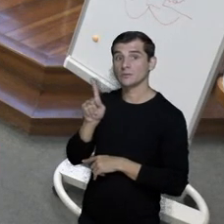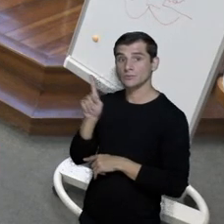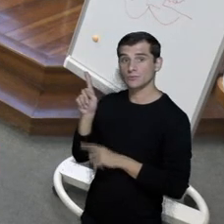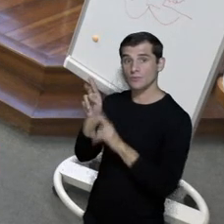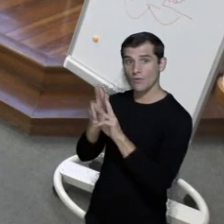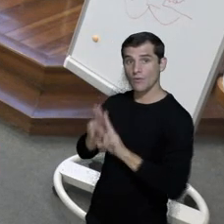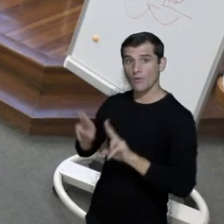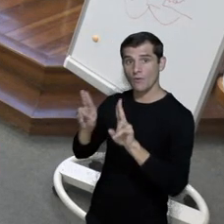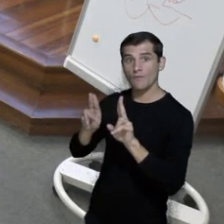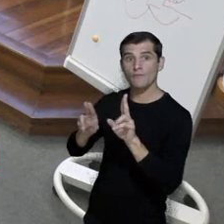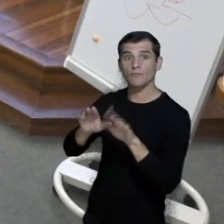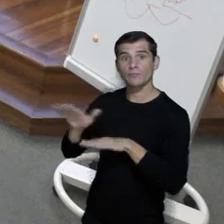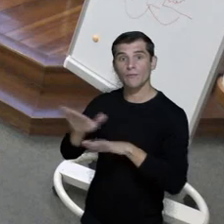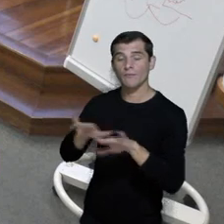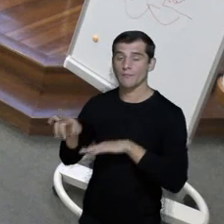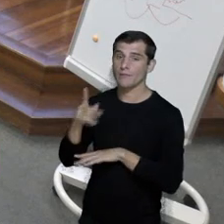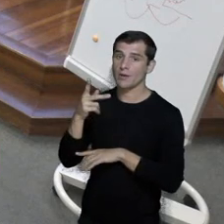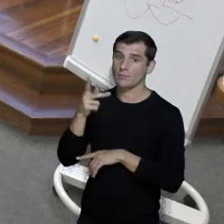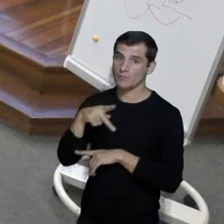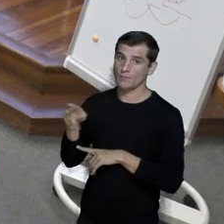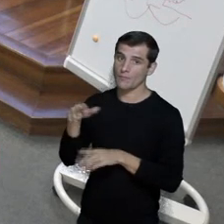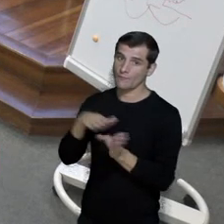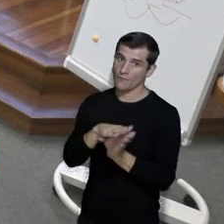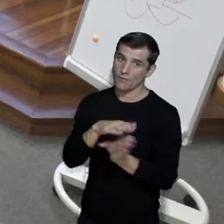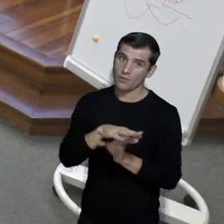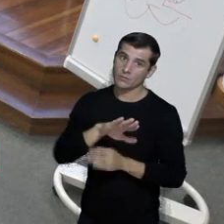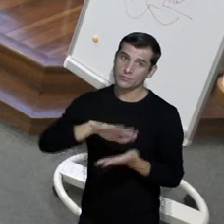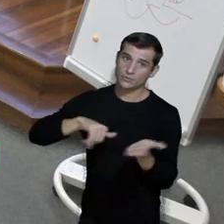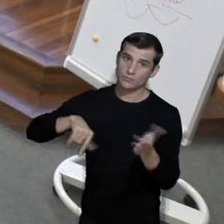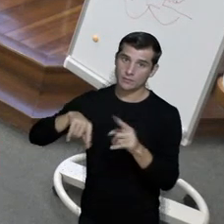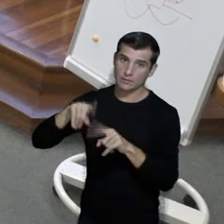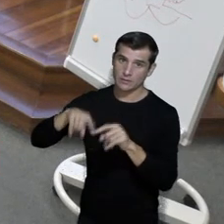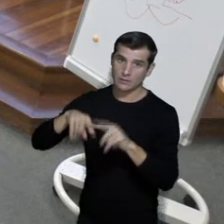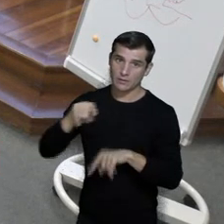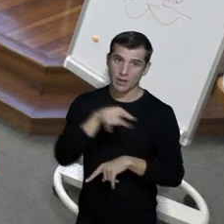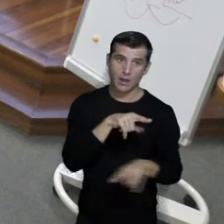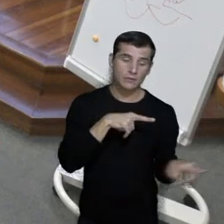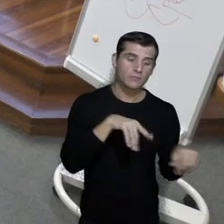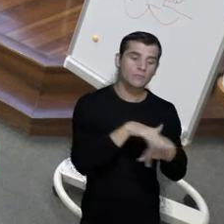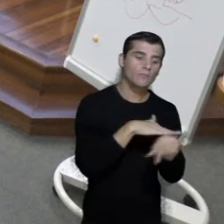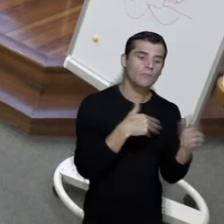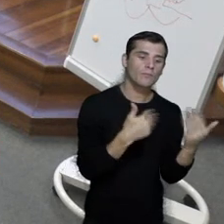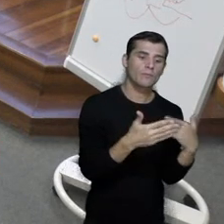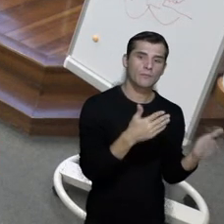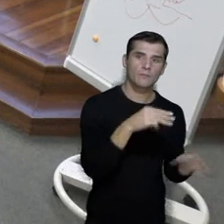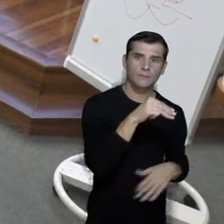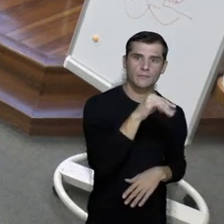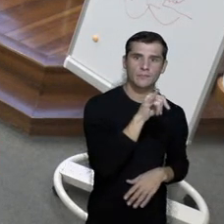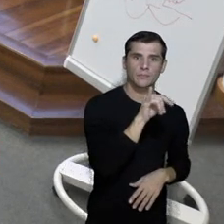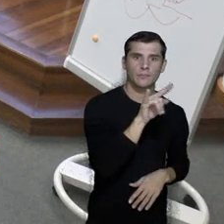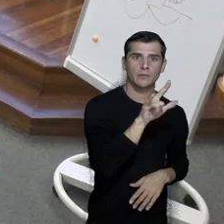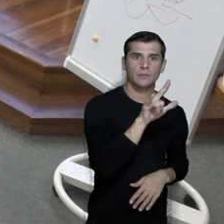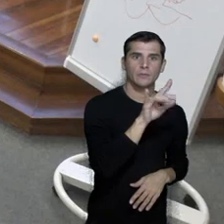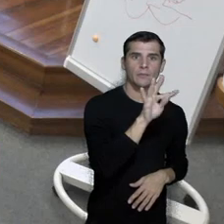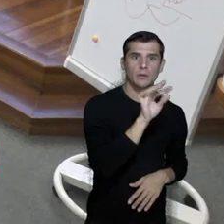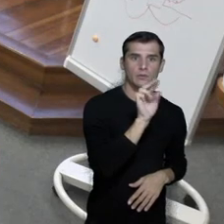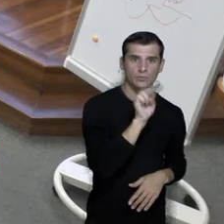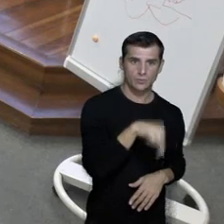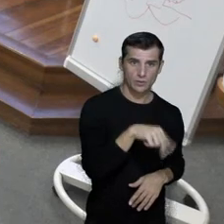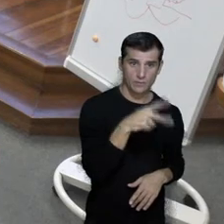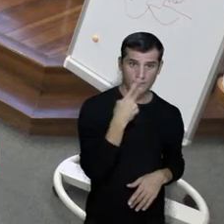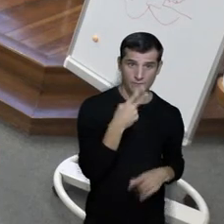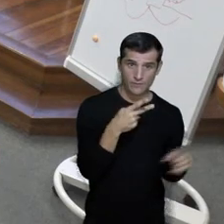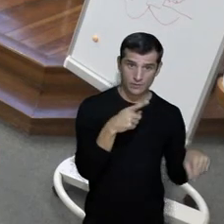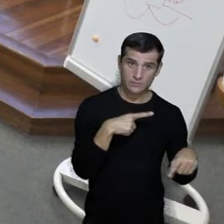como tirar o material falei com o Milton Milton Afonso é que assim por mais que tu Tente se colocar